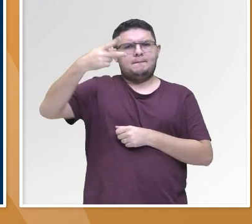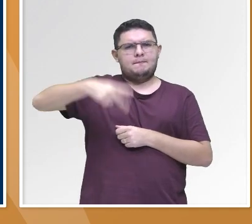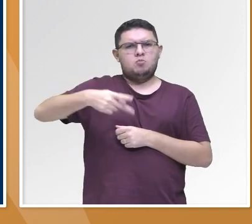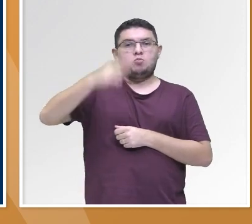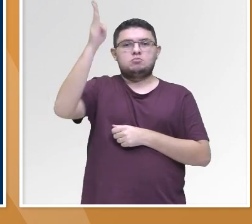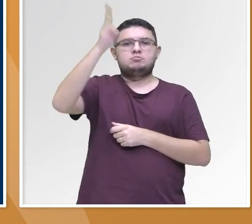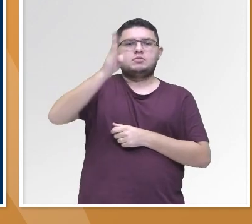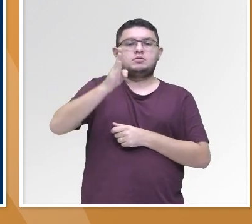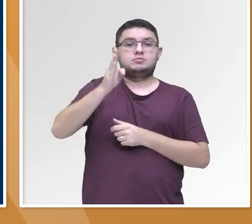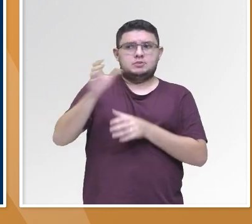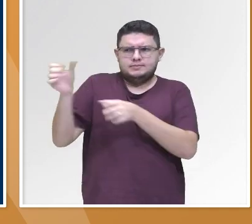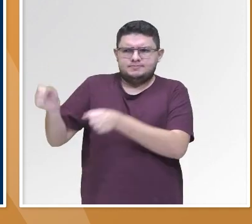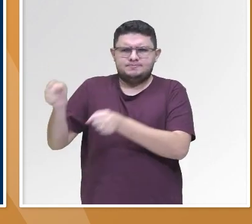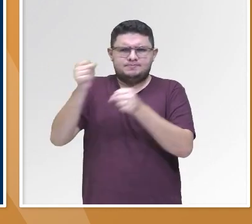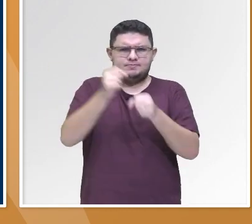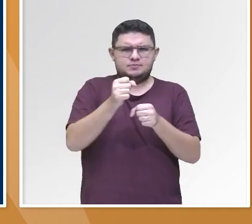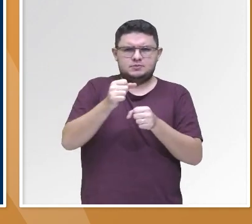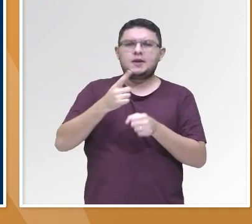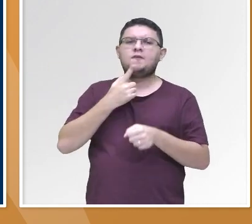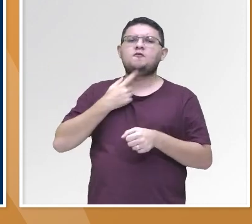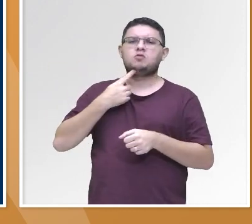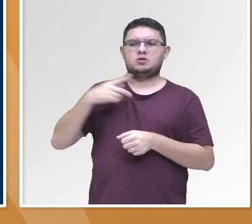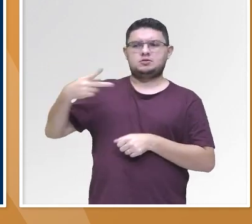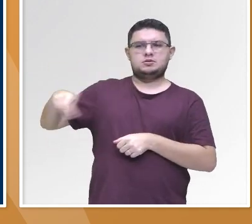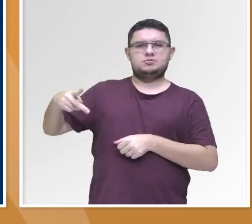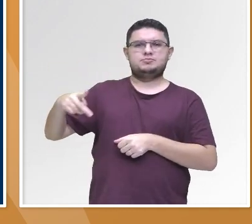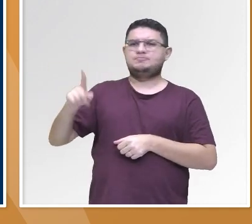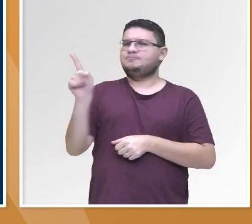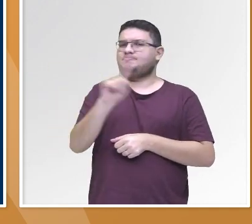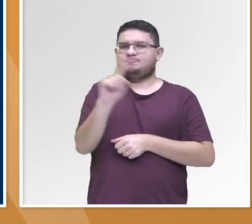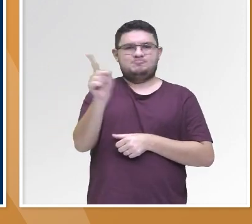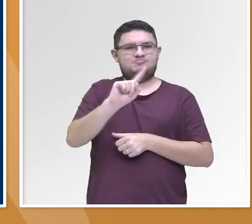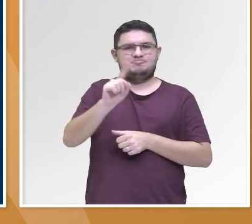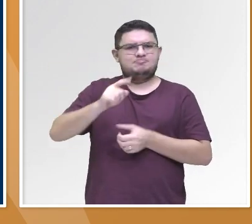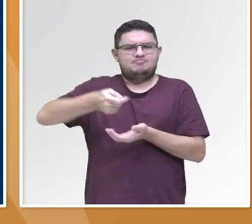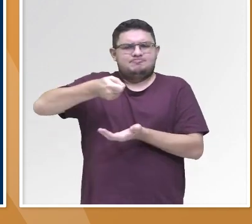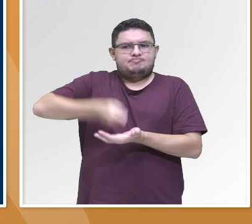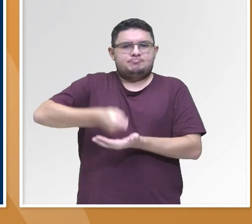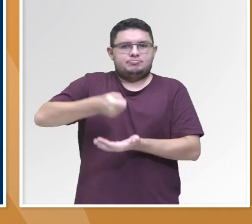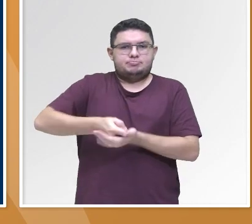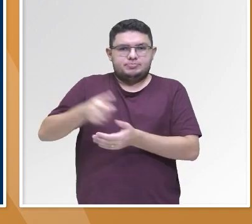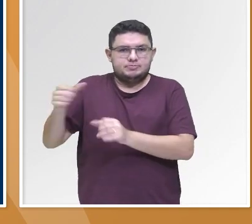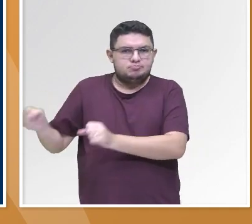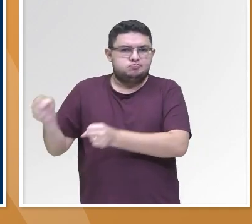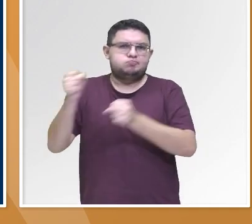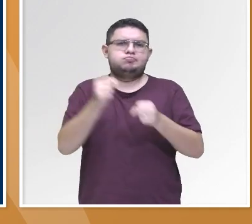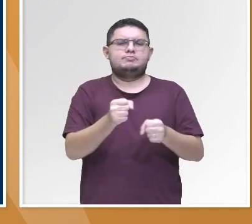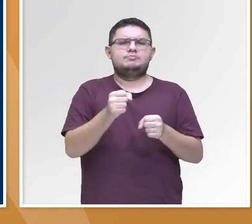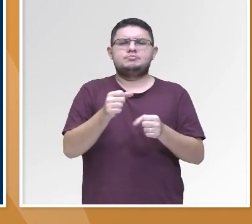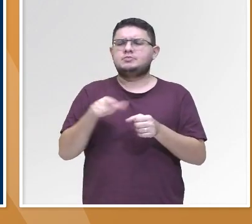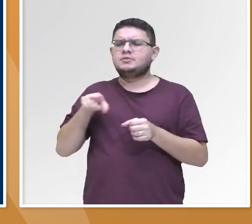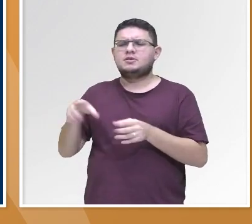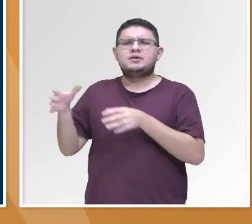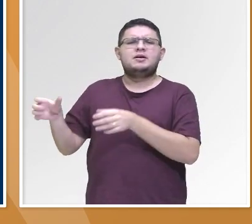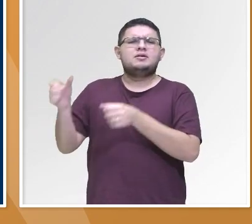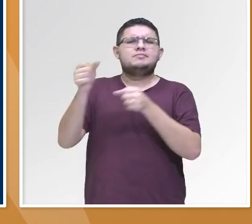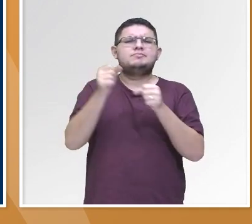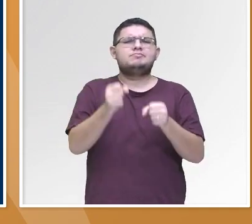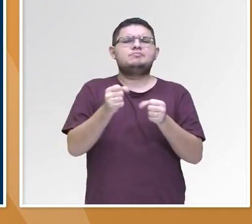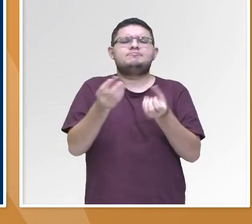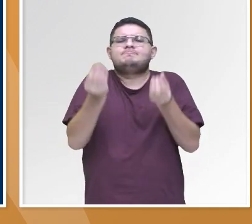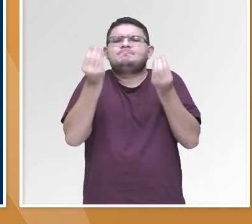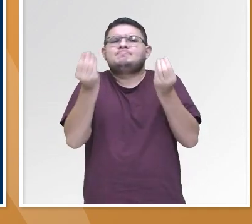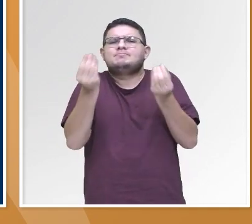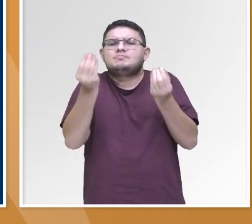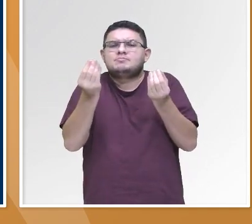não por vontade própria. Então, dominação e resistência. Como eles foram dominados, a que tipo de vida eles foram submetidos